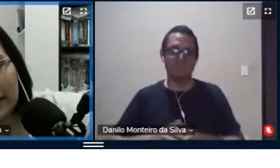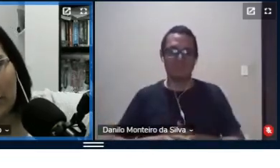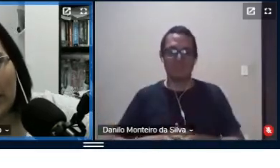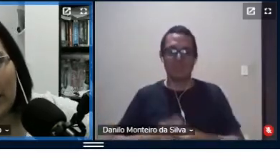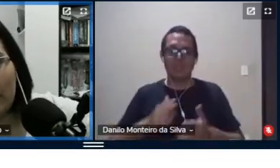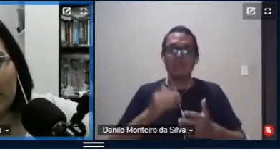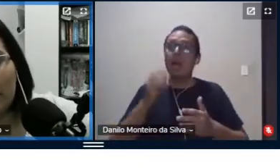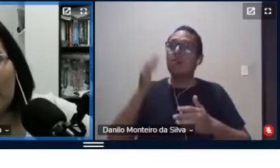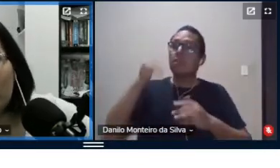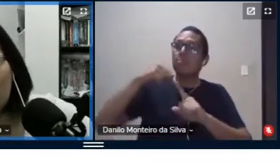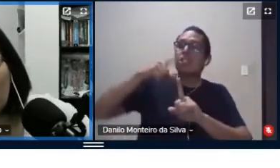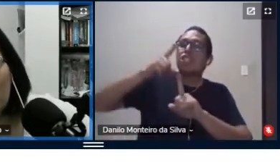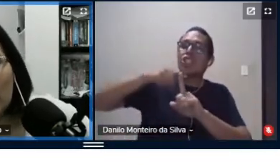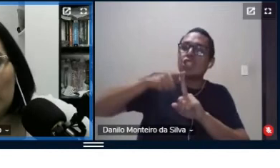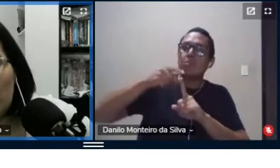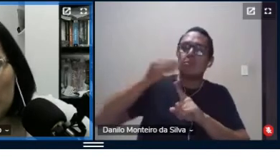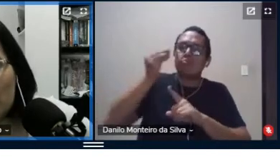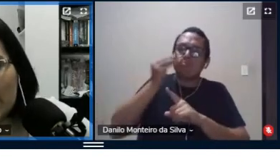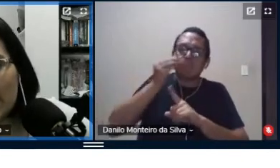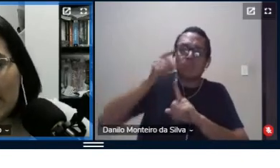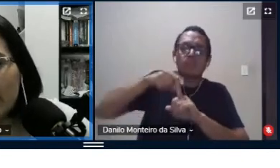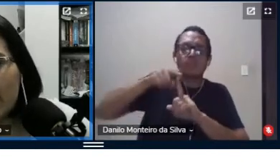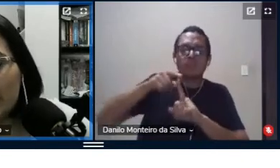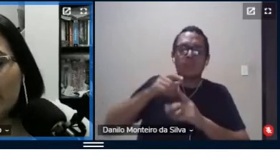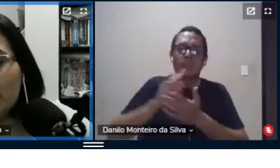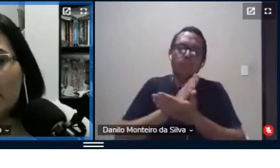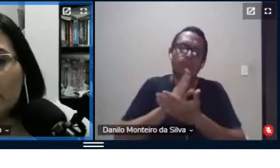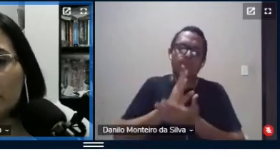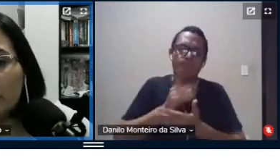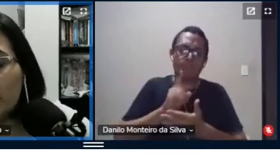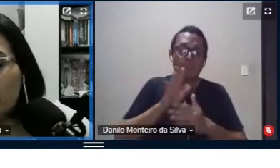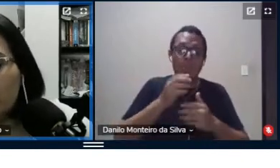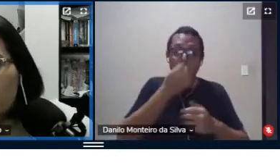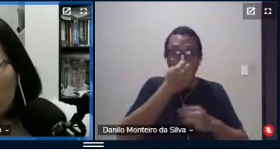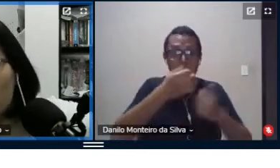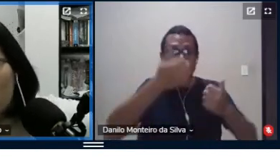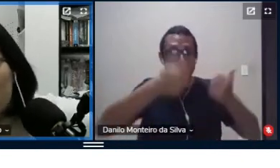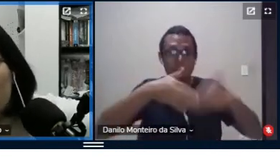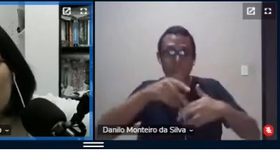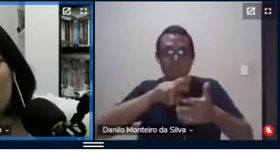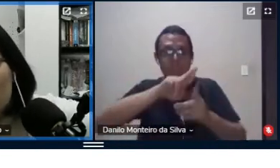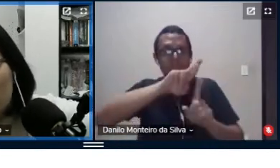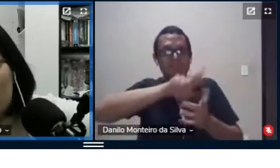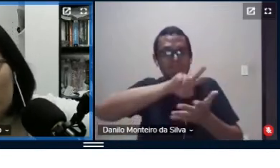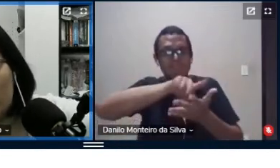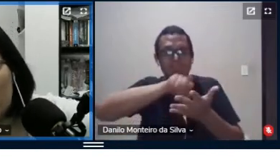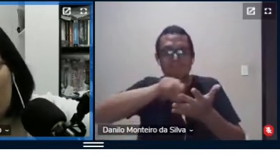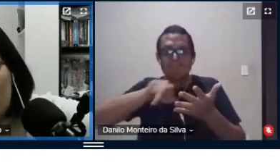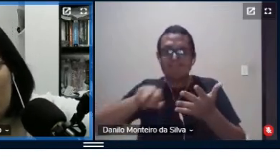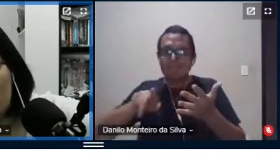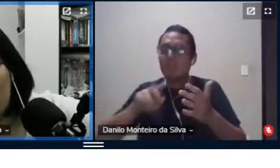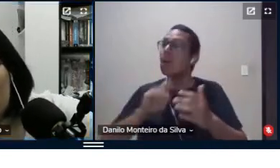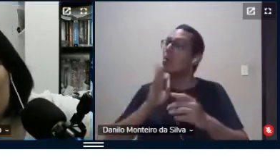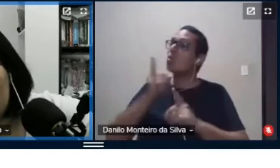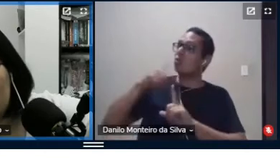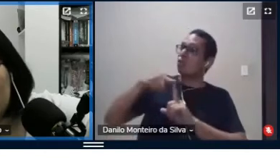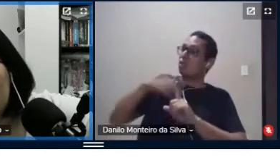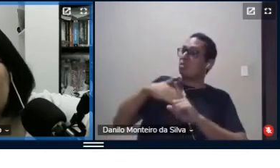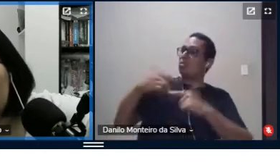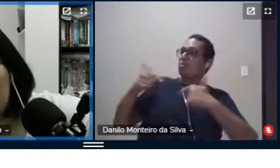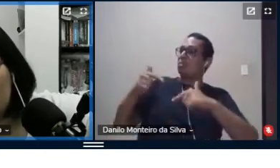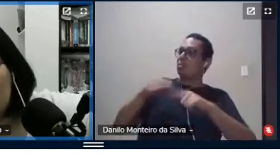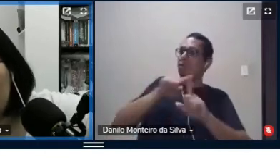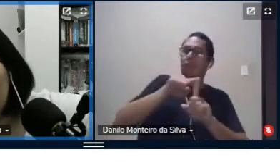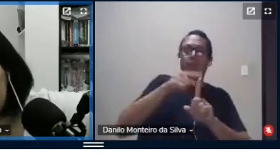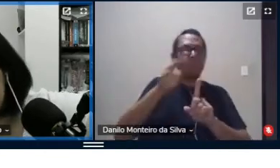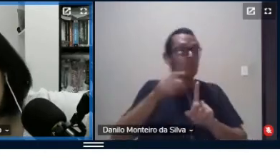mas cada um acaba trabalhando com um tipo de ensaio, acaba vendo algum tipo de ensaio no dia a dia. Mas trinca é